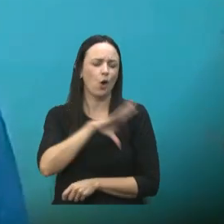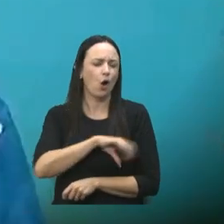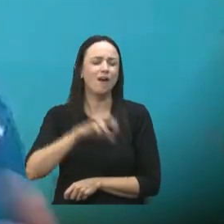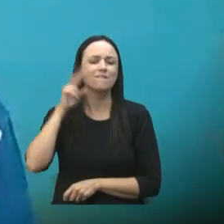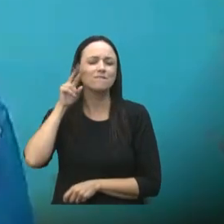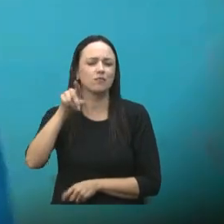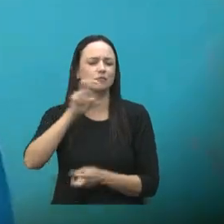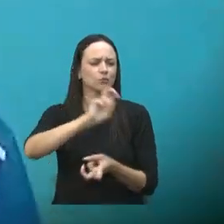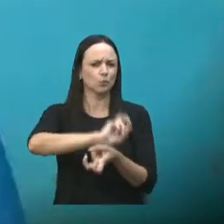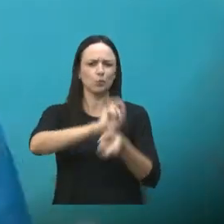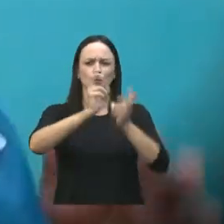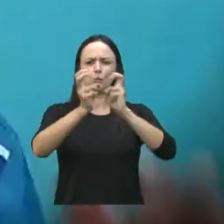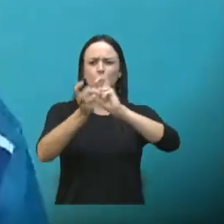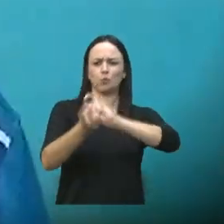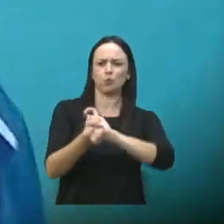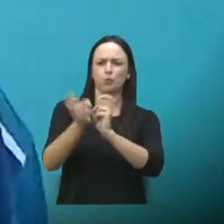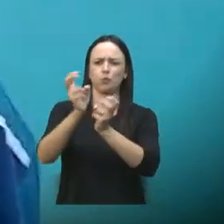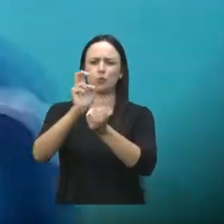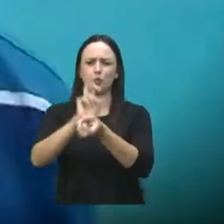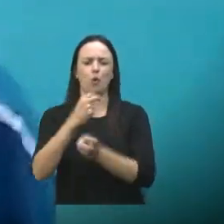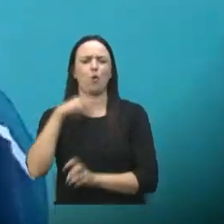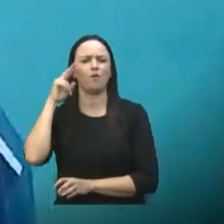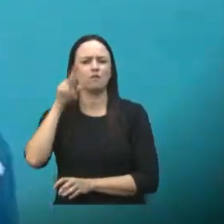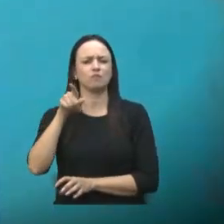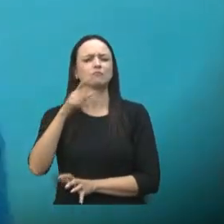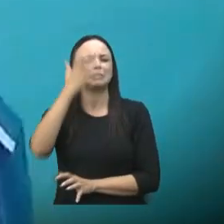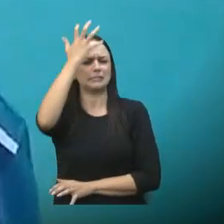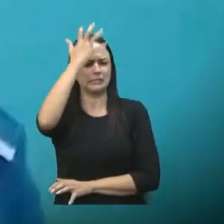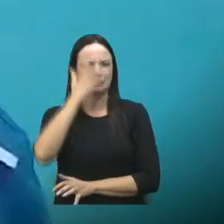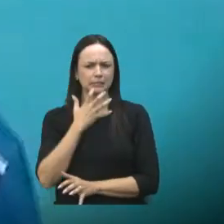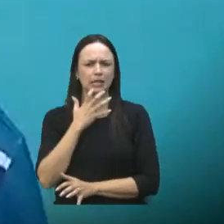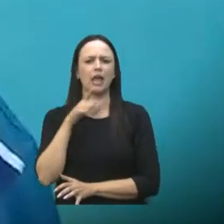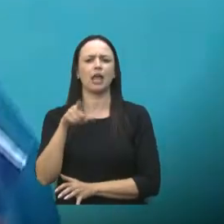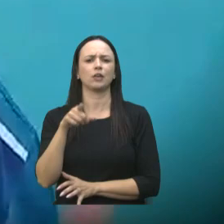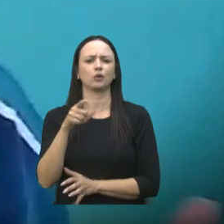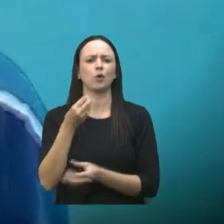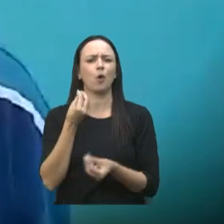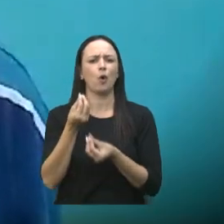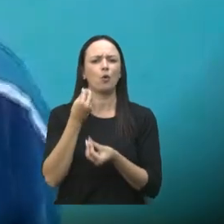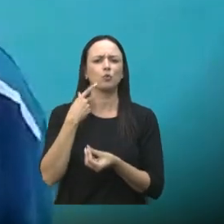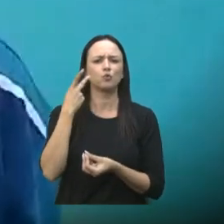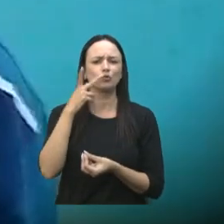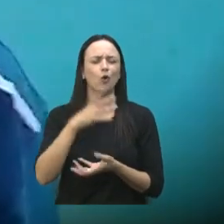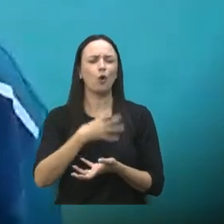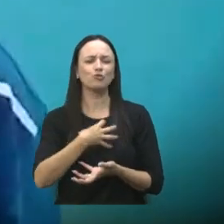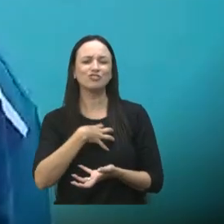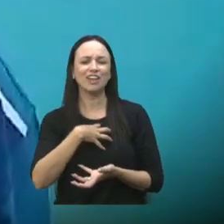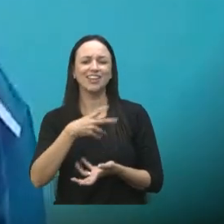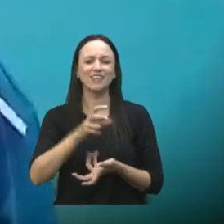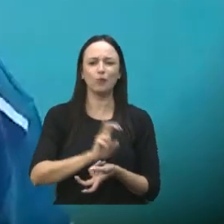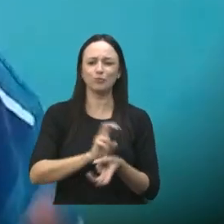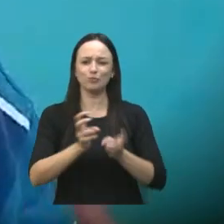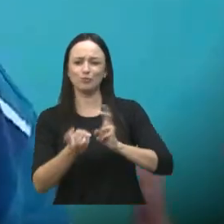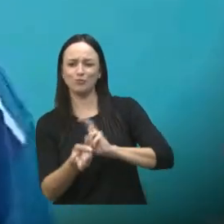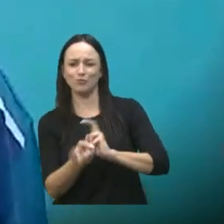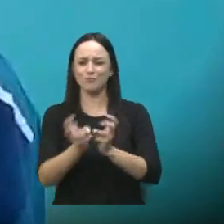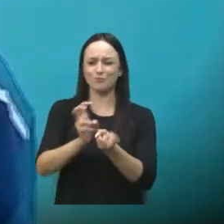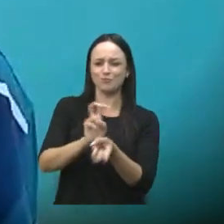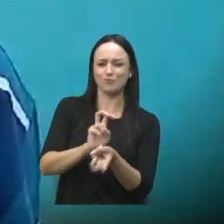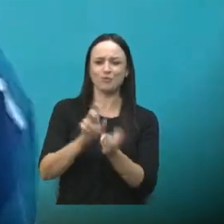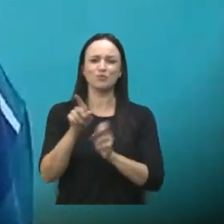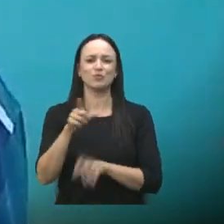jogar, eu gosto como você leva a sério a capoeira, como você joga, eu gosto da sua ginga e da